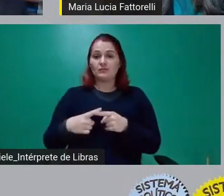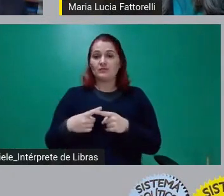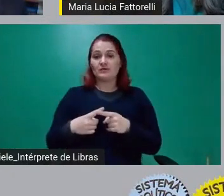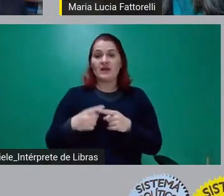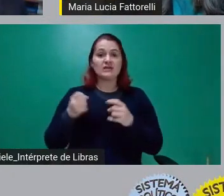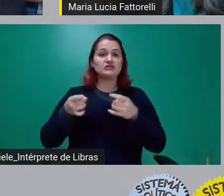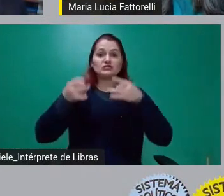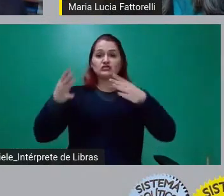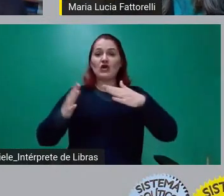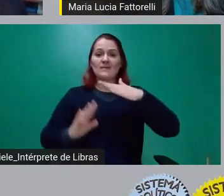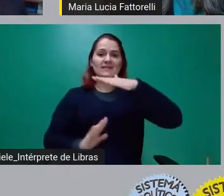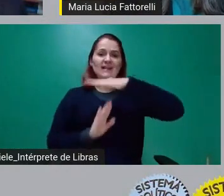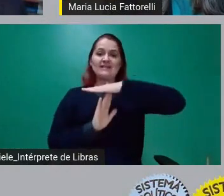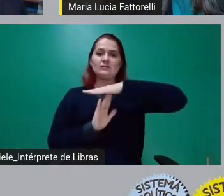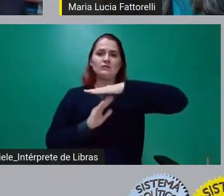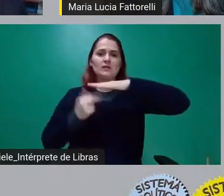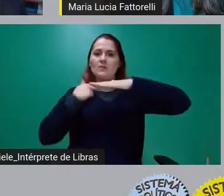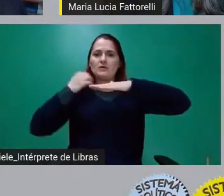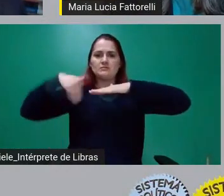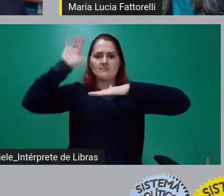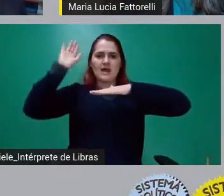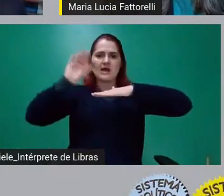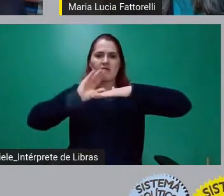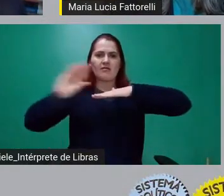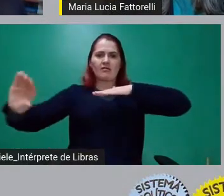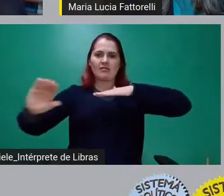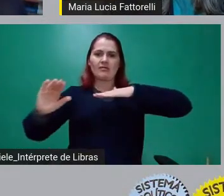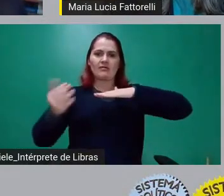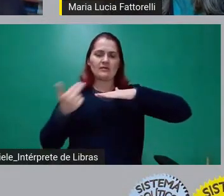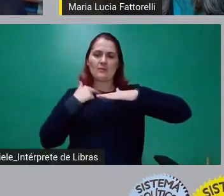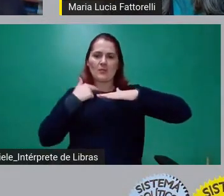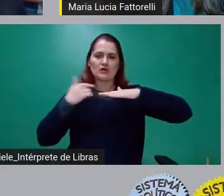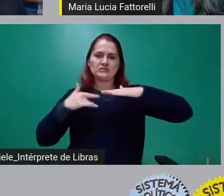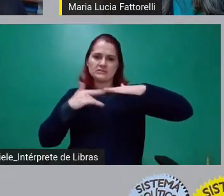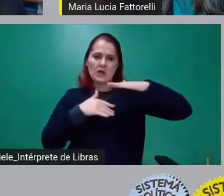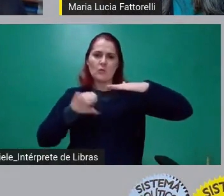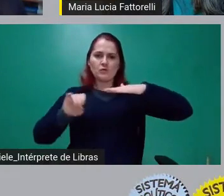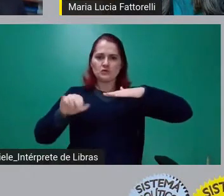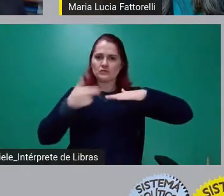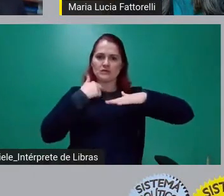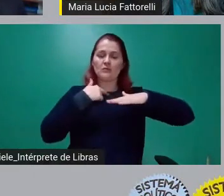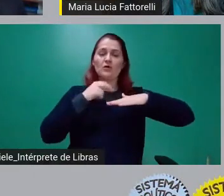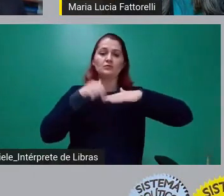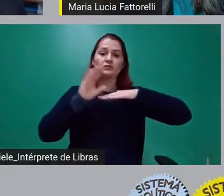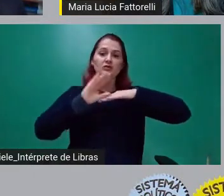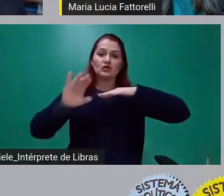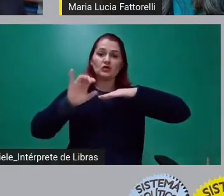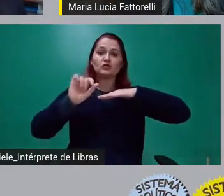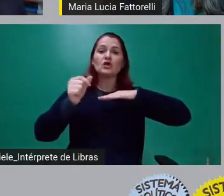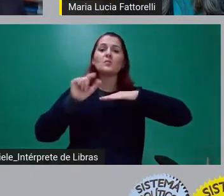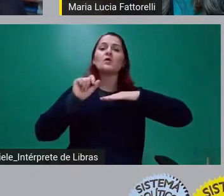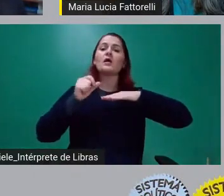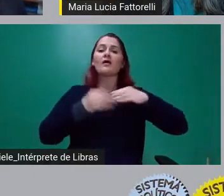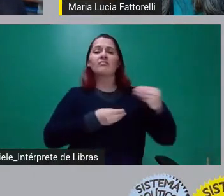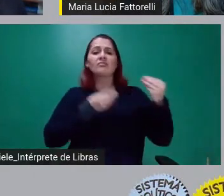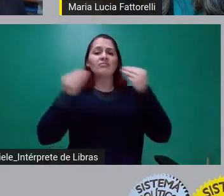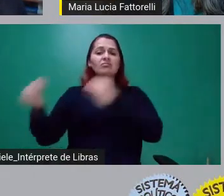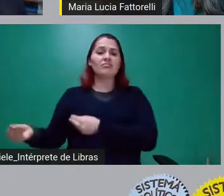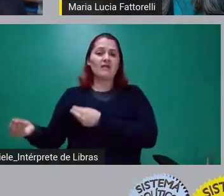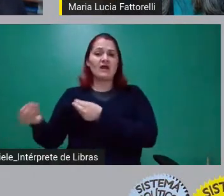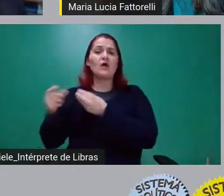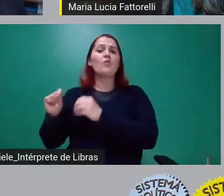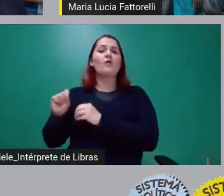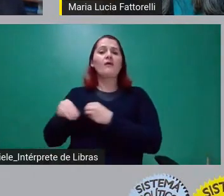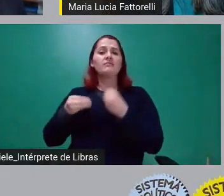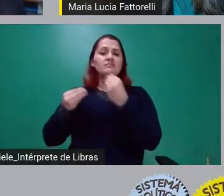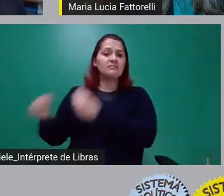Vai para o sistema da dívida. Vai para o bolso do capitalista. Enquanto nós continuamos aí sem saúde, sem educação,